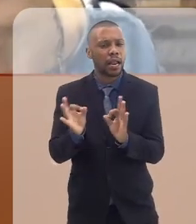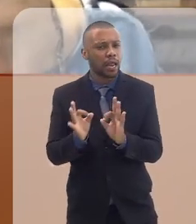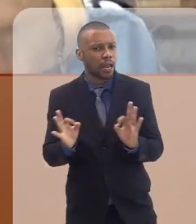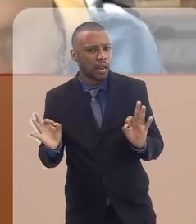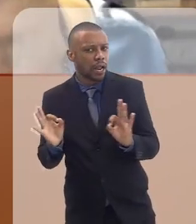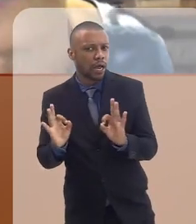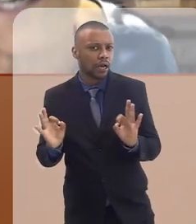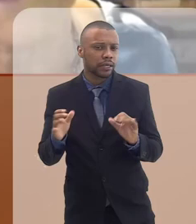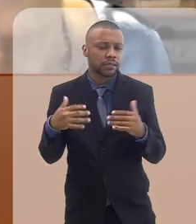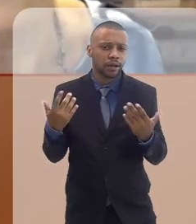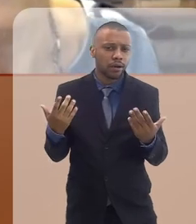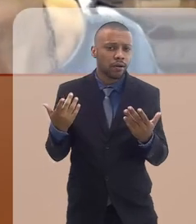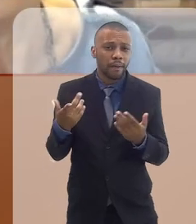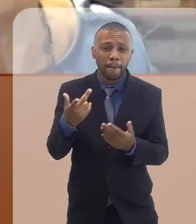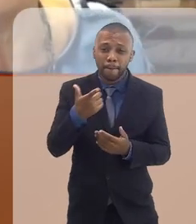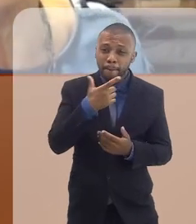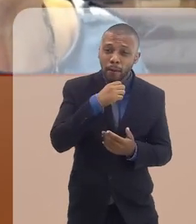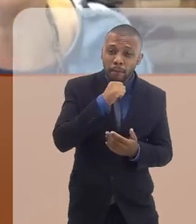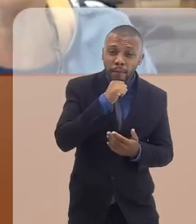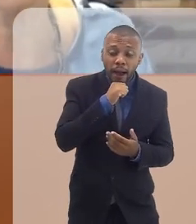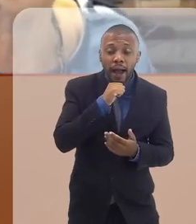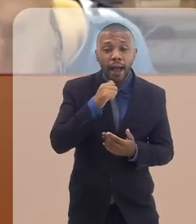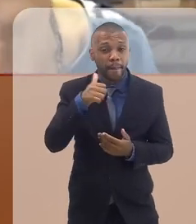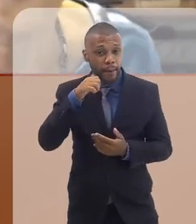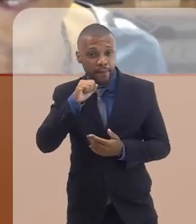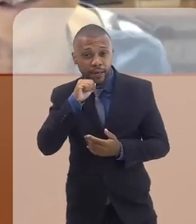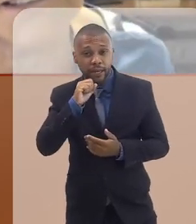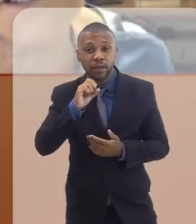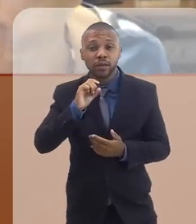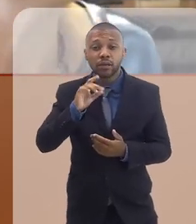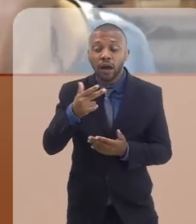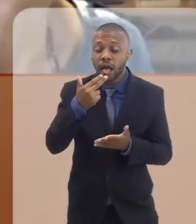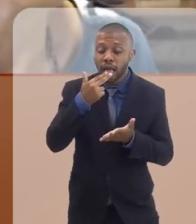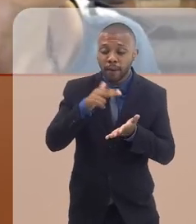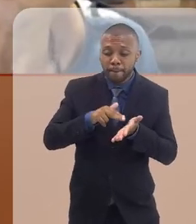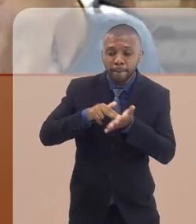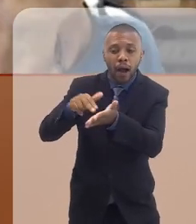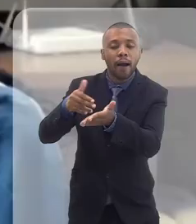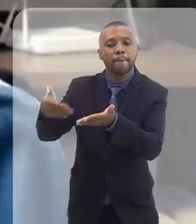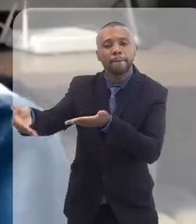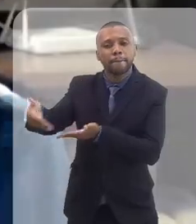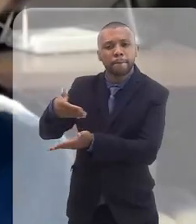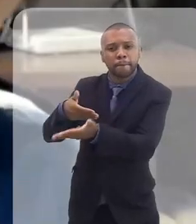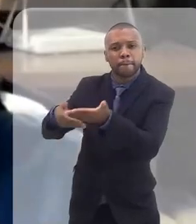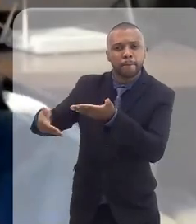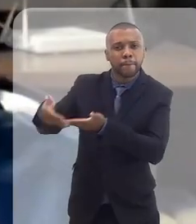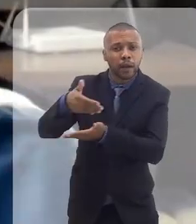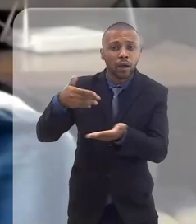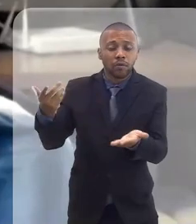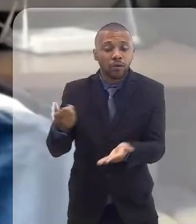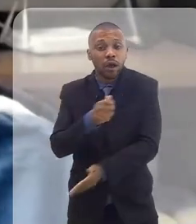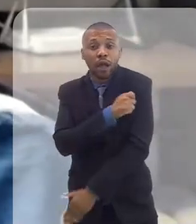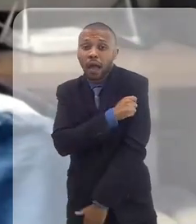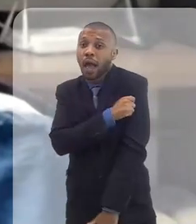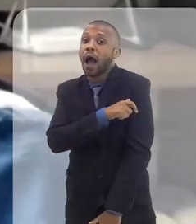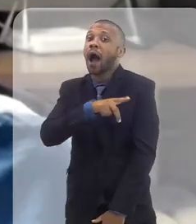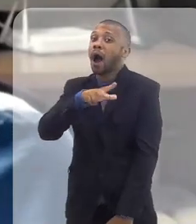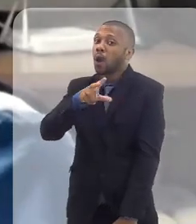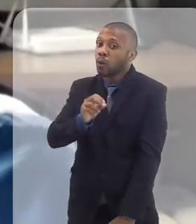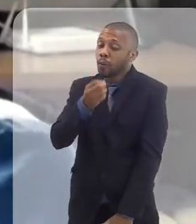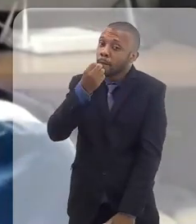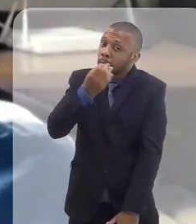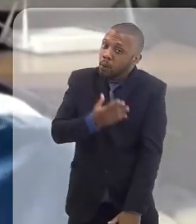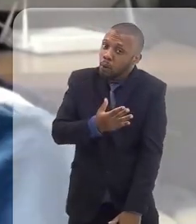nada. Eu fiquei um ano sem falar com meus pais, só trocando cartas. Como eu fui muito boa aluna, eu